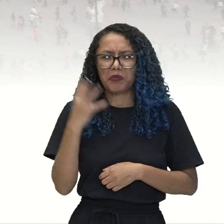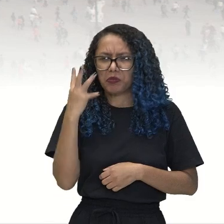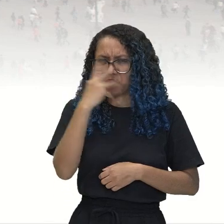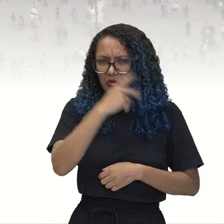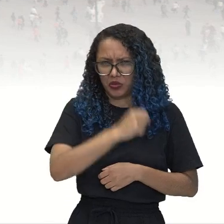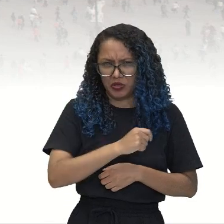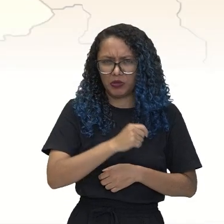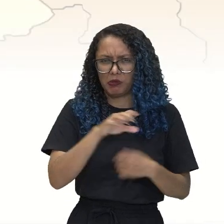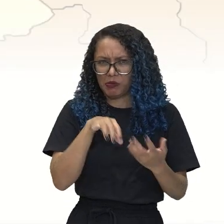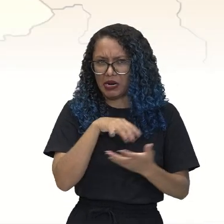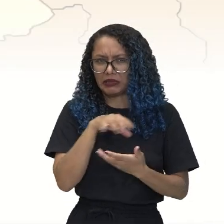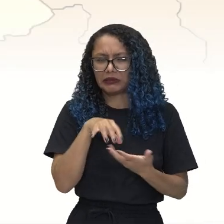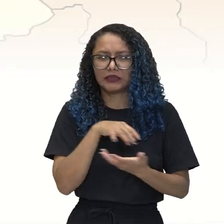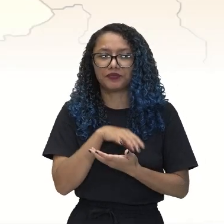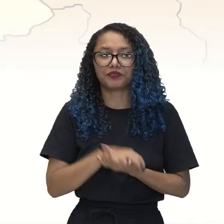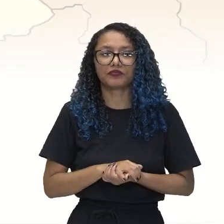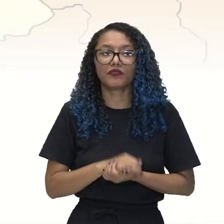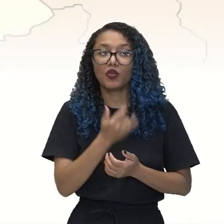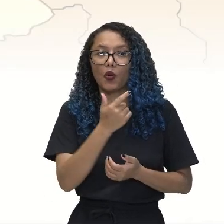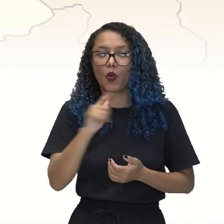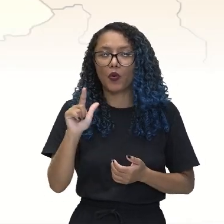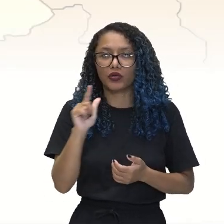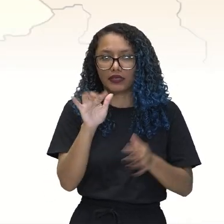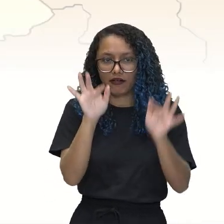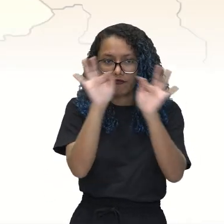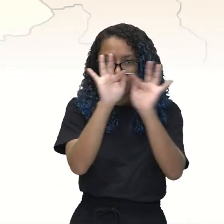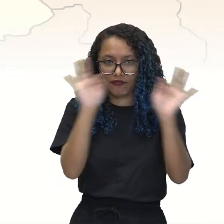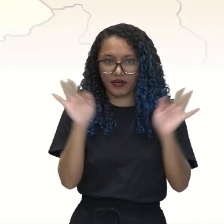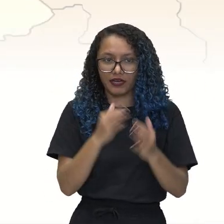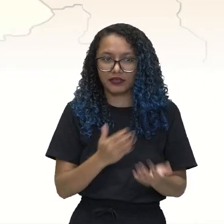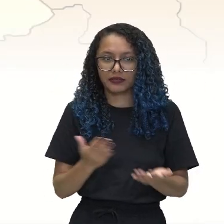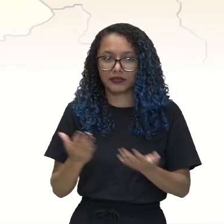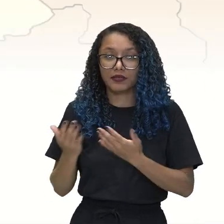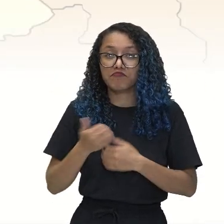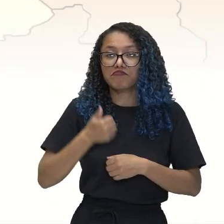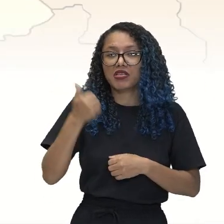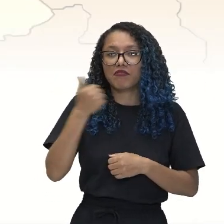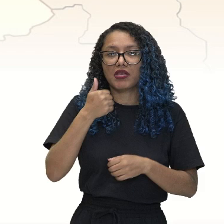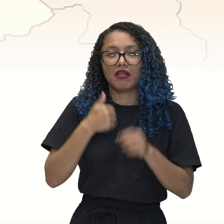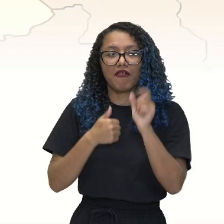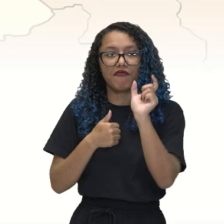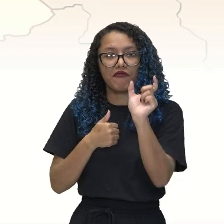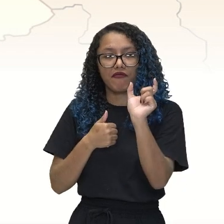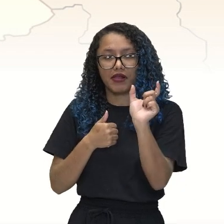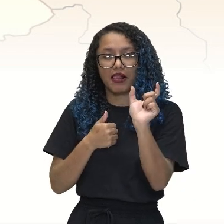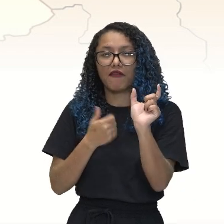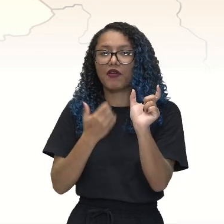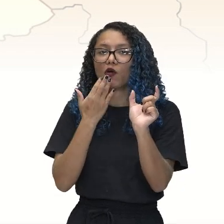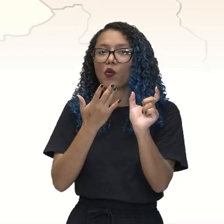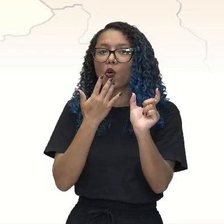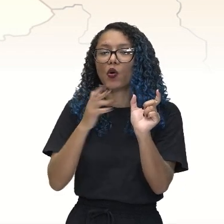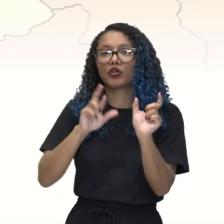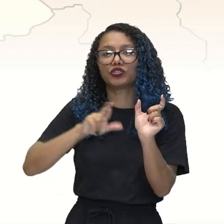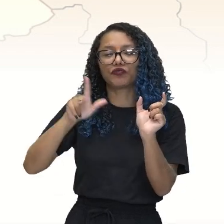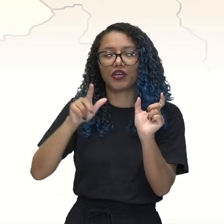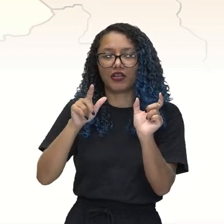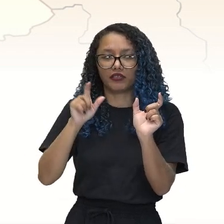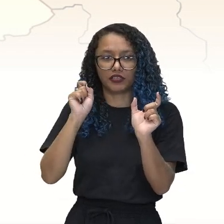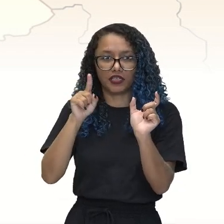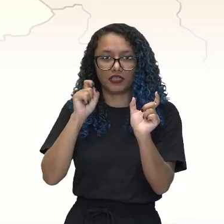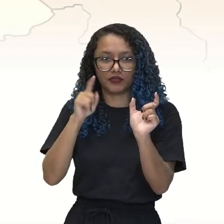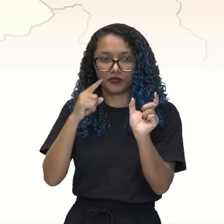la constitu olha essa outra frase a primeira palavra está em destaque Falcon Falcon de